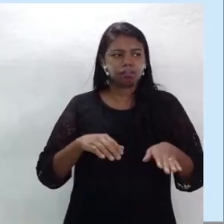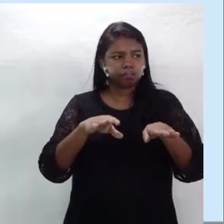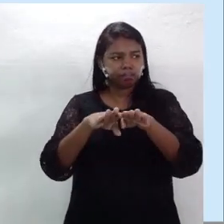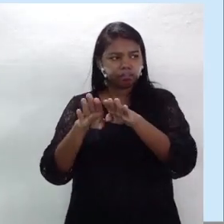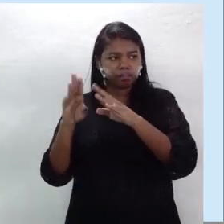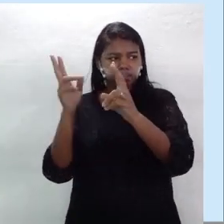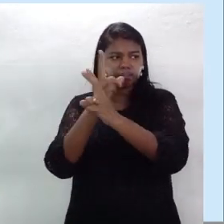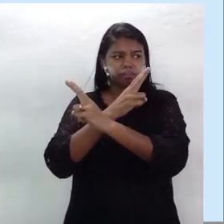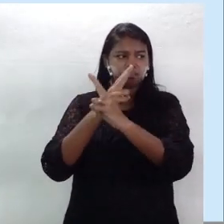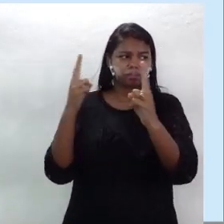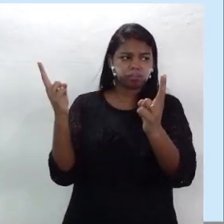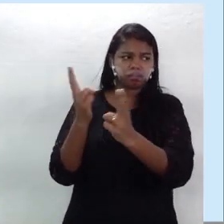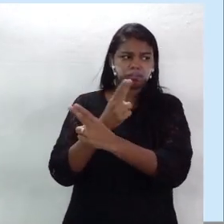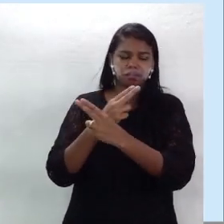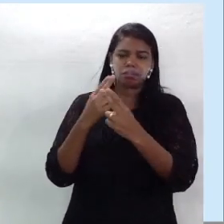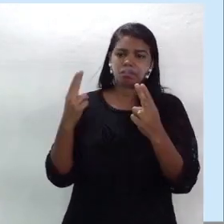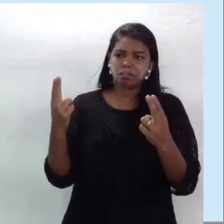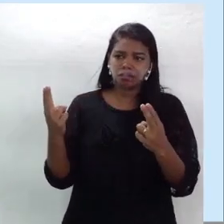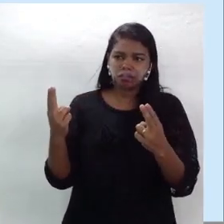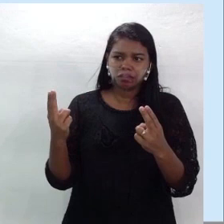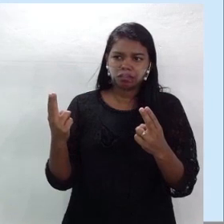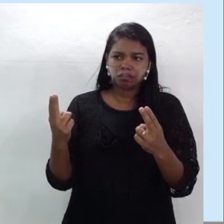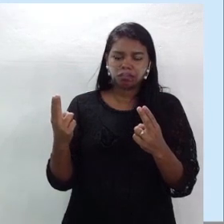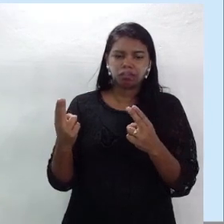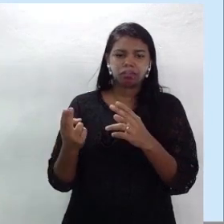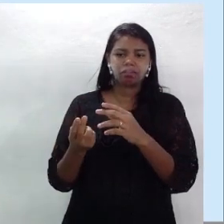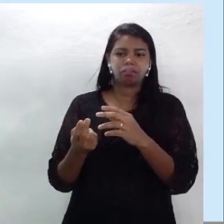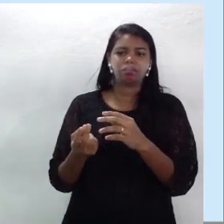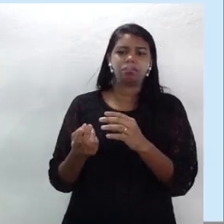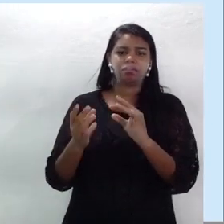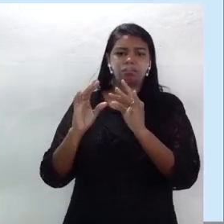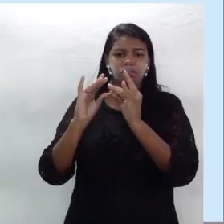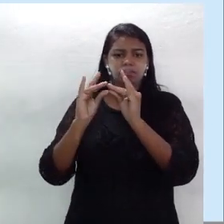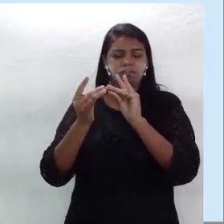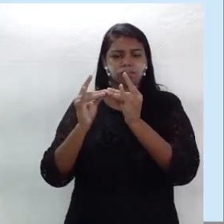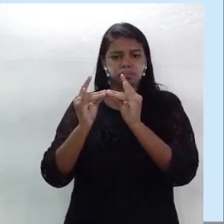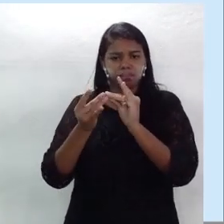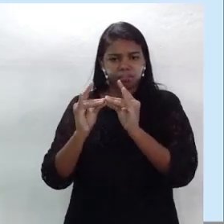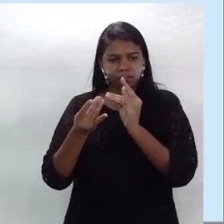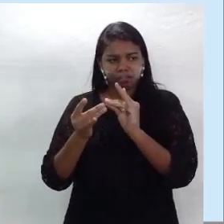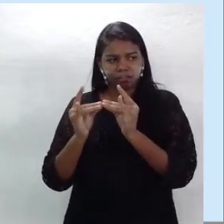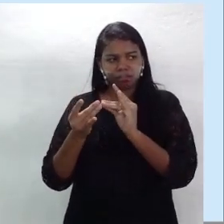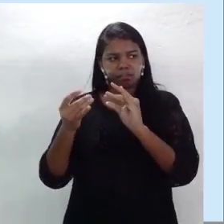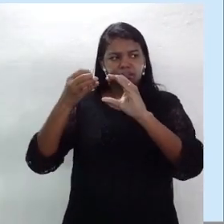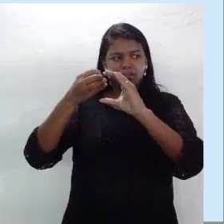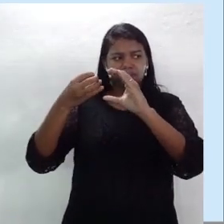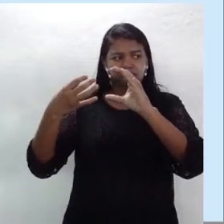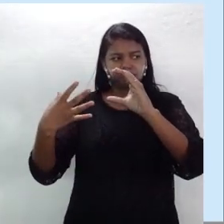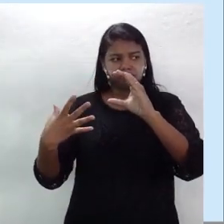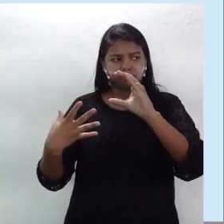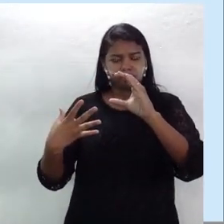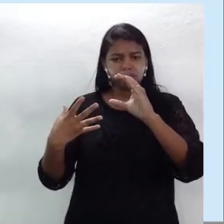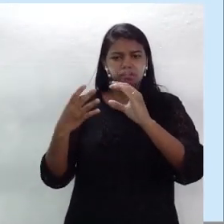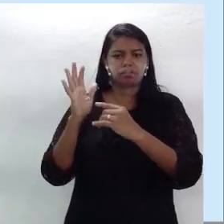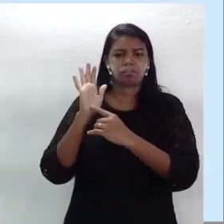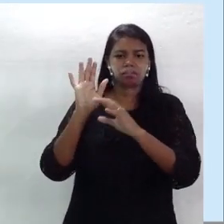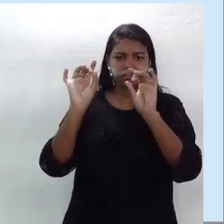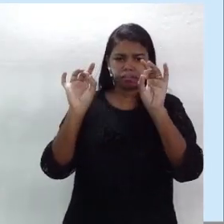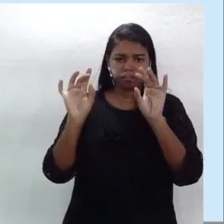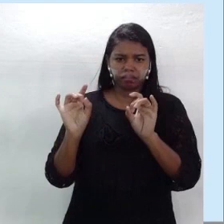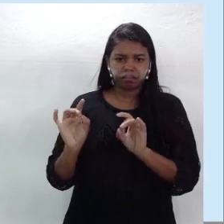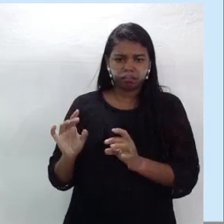vento, dá maior aerodinâmica. Então, isso é uma característica